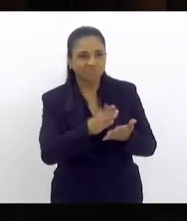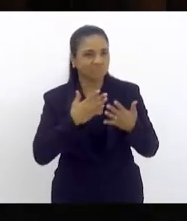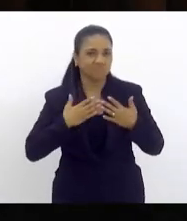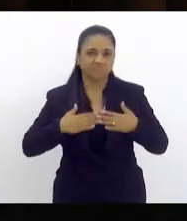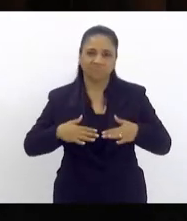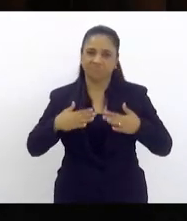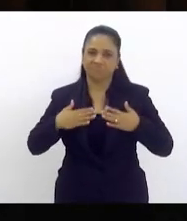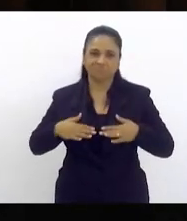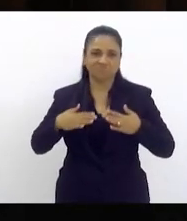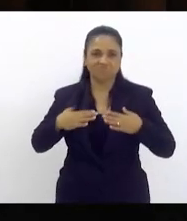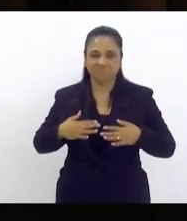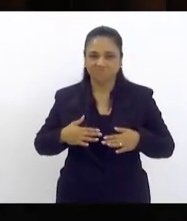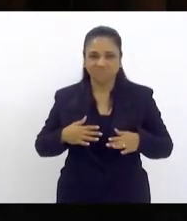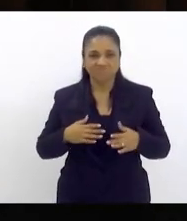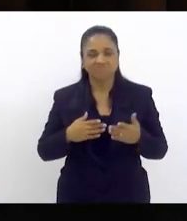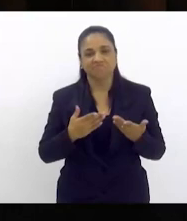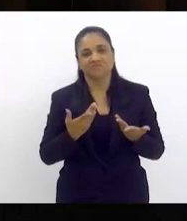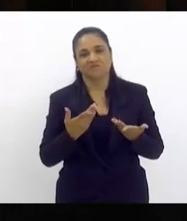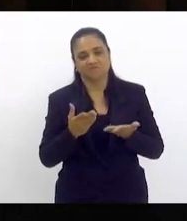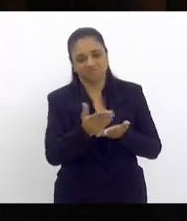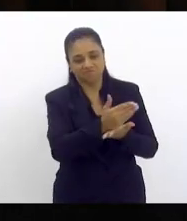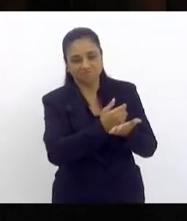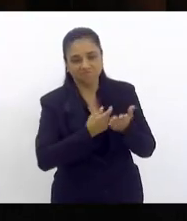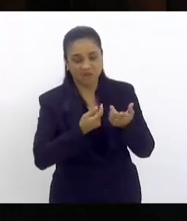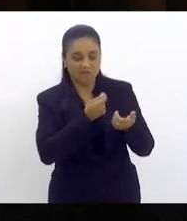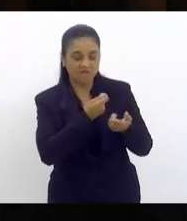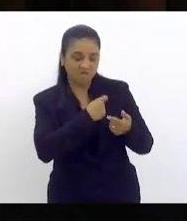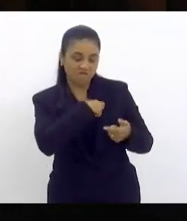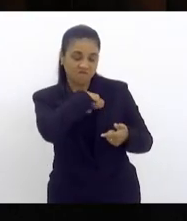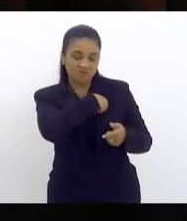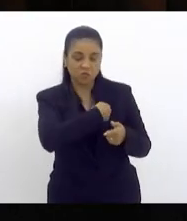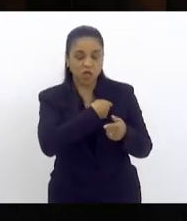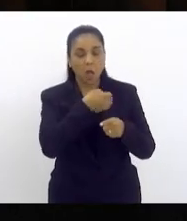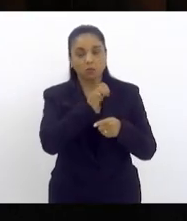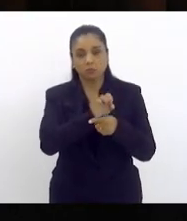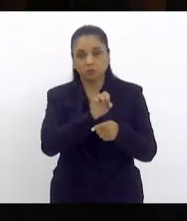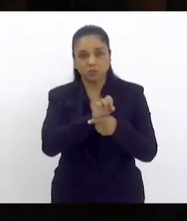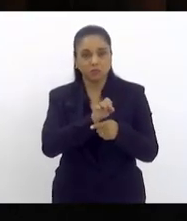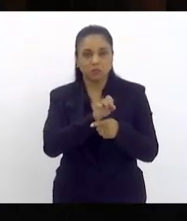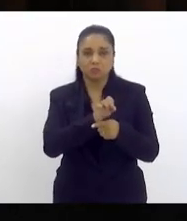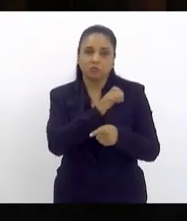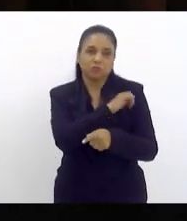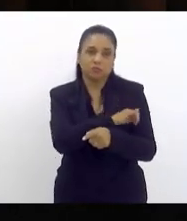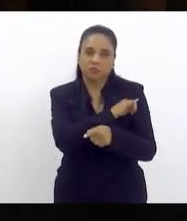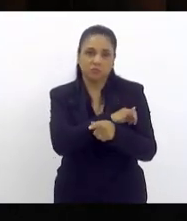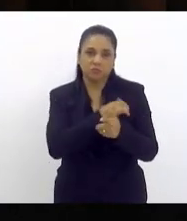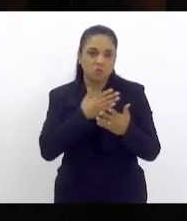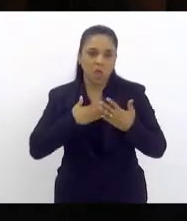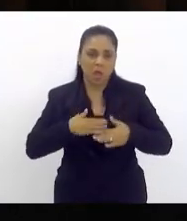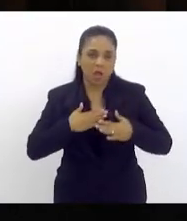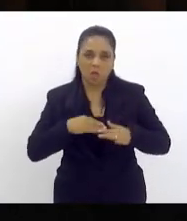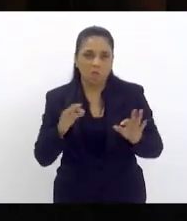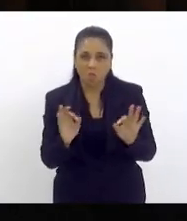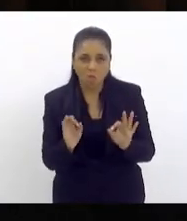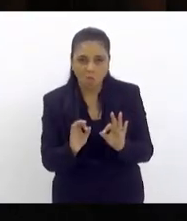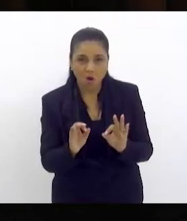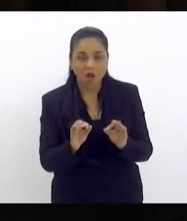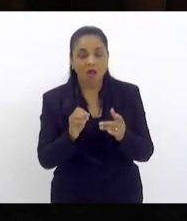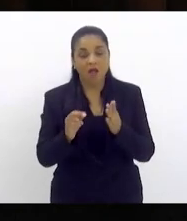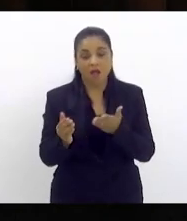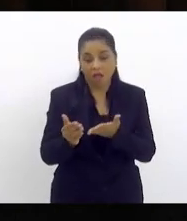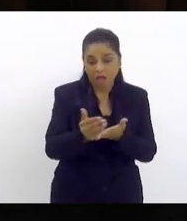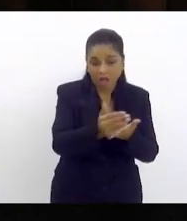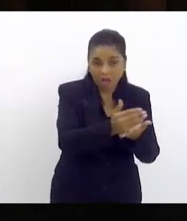tranquilidade orçamentária e fiscal no estado do Rio de Janeiro. E aí, esse regime de recuperação fiscal, e uma